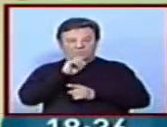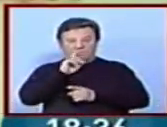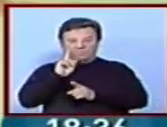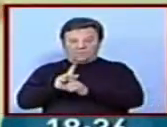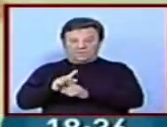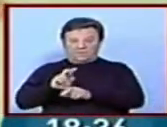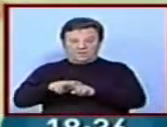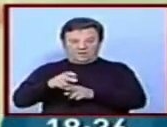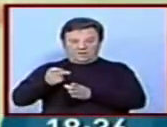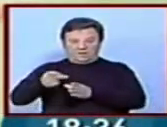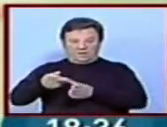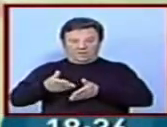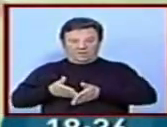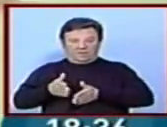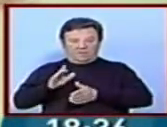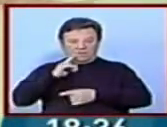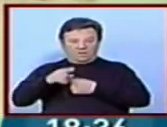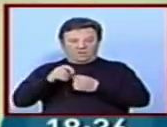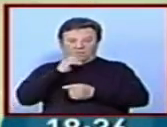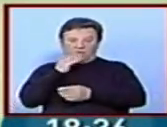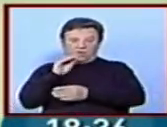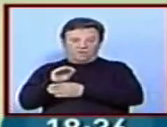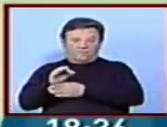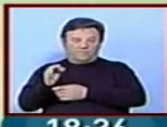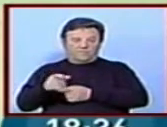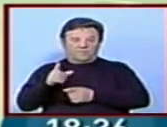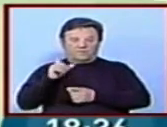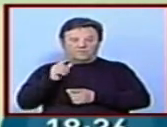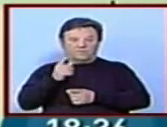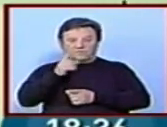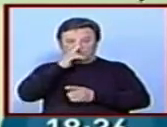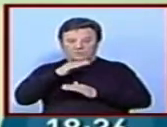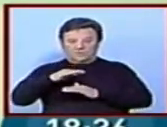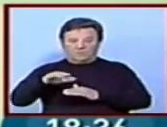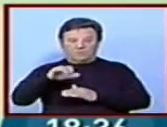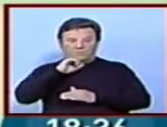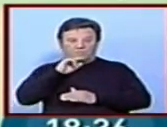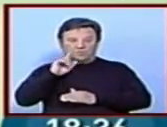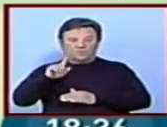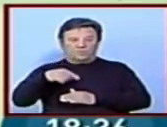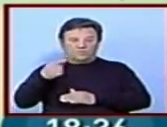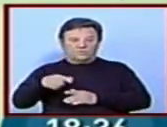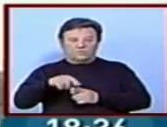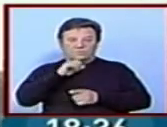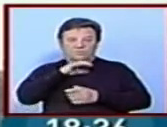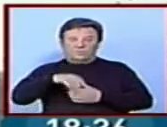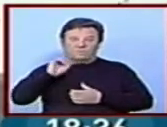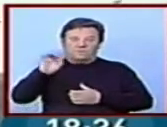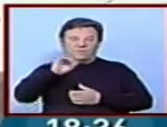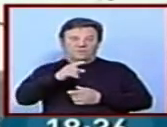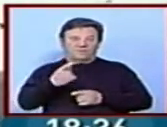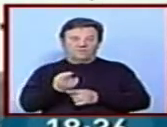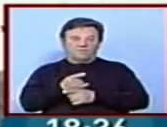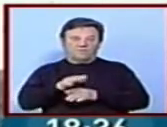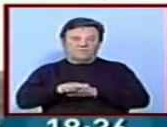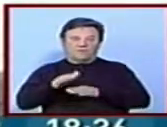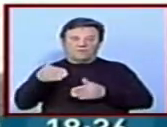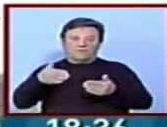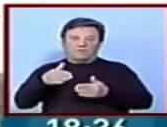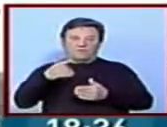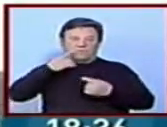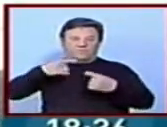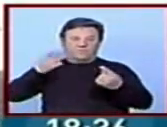cativeiro, conseguimos que elas se alimentem e conseguimos estabilizá-las ao ponto de depois as enviarmos para vários aquários públicos por todo o mundo,